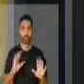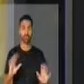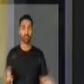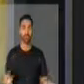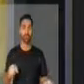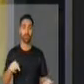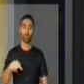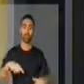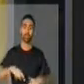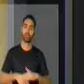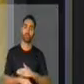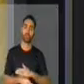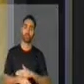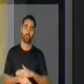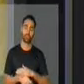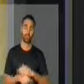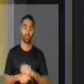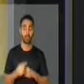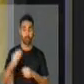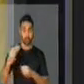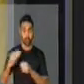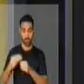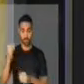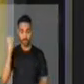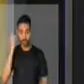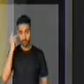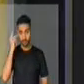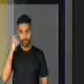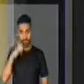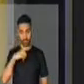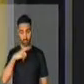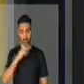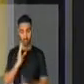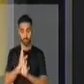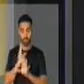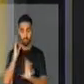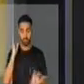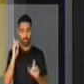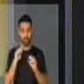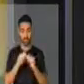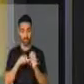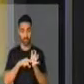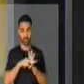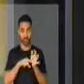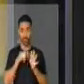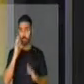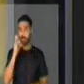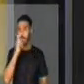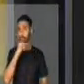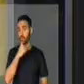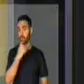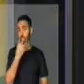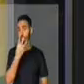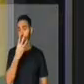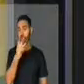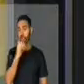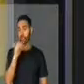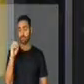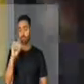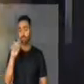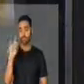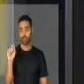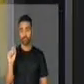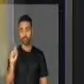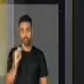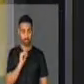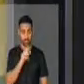vocês terem uma ideia, no município de São Paulo, até pouco tempo a gente tinha uma fila de espera para realizar colonoscopia de 300 dias. 300 dias um paciente com